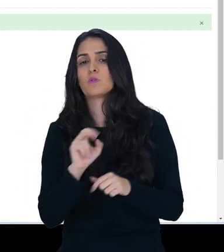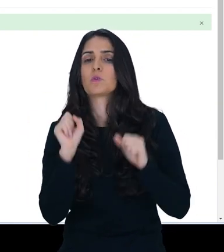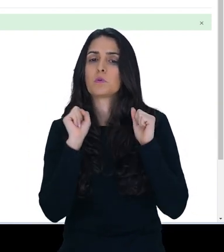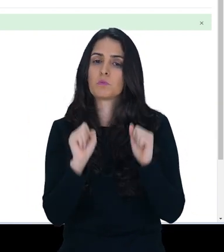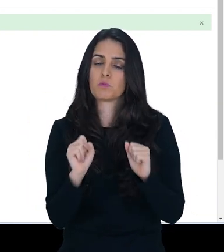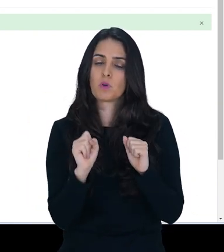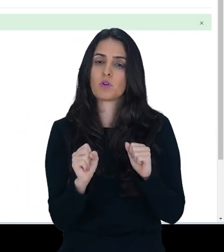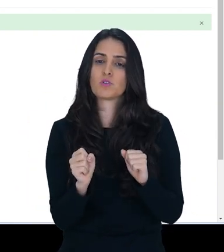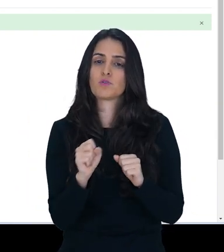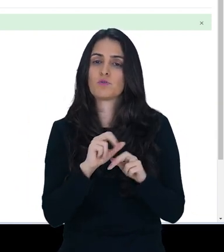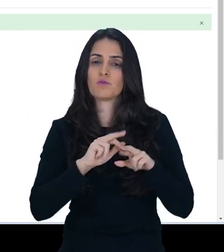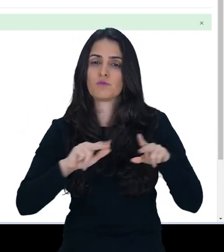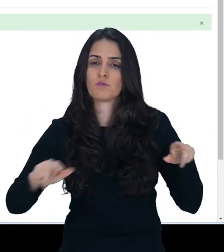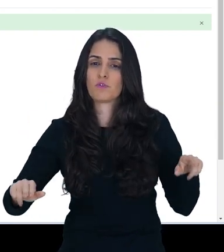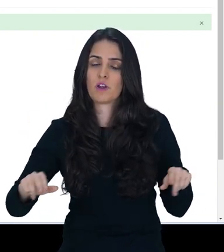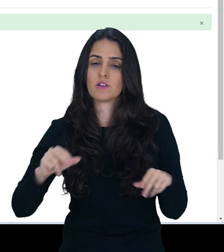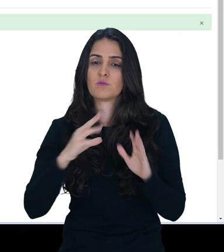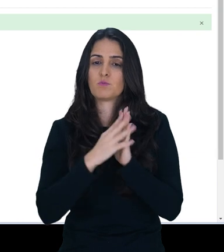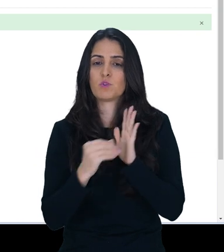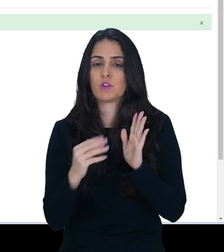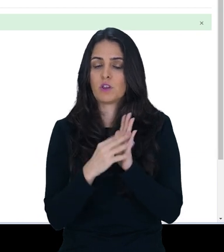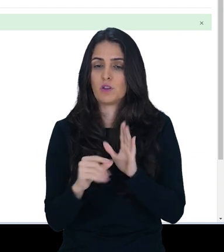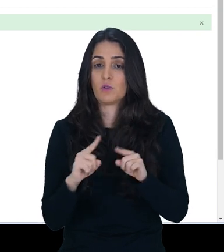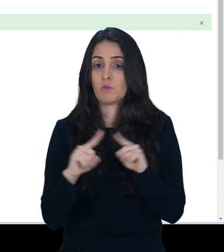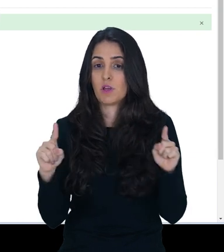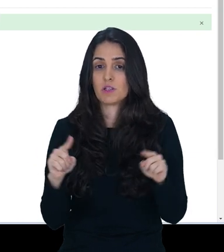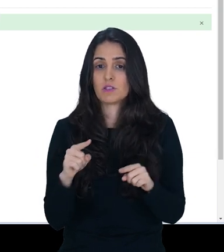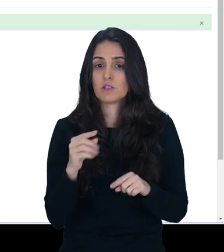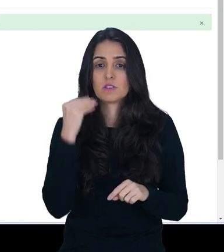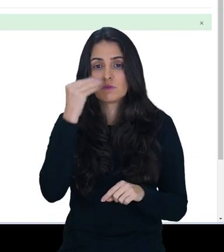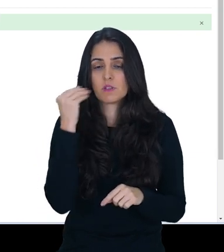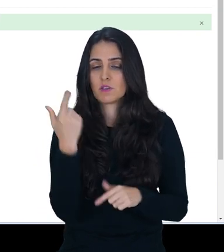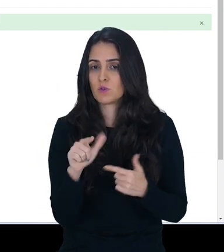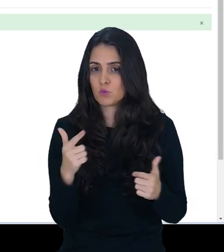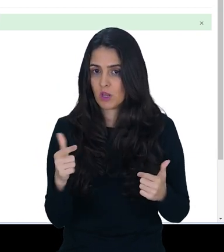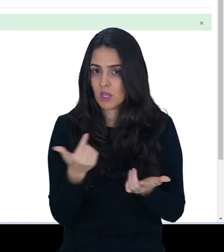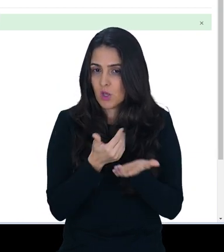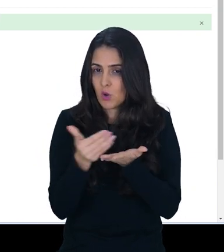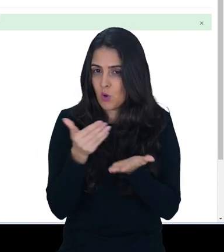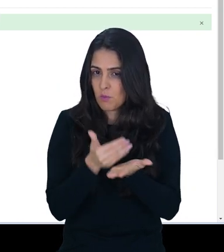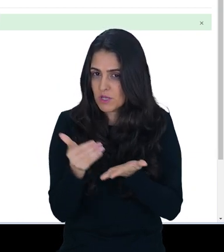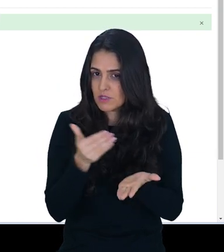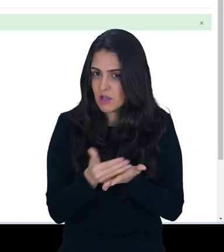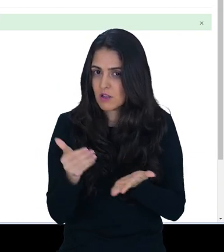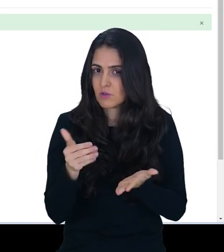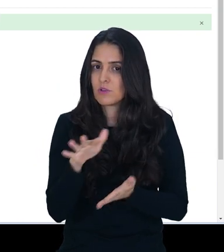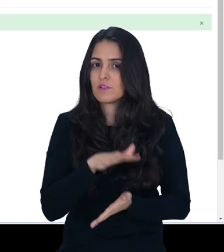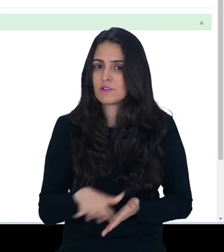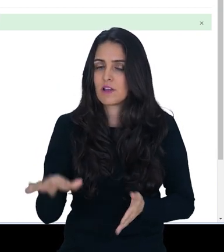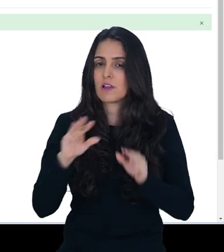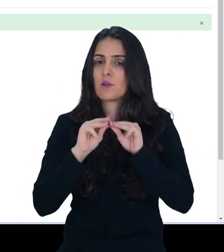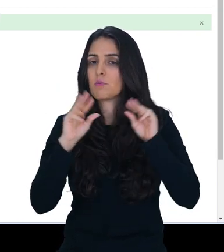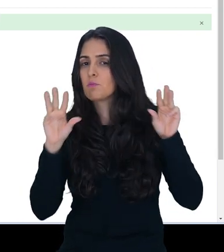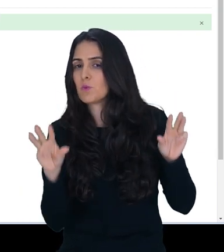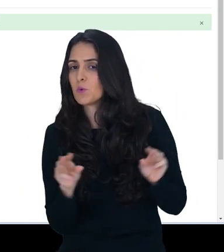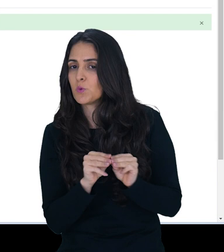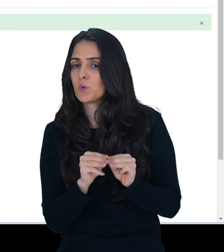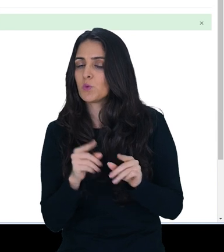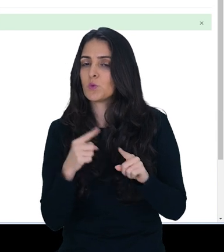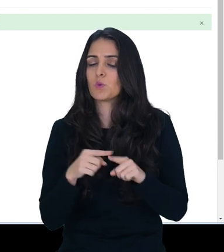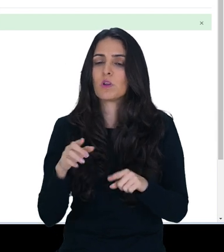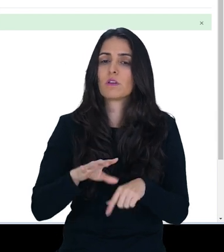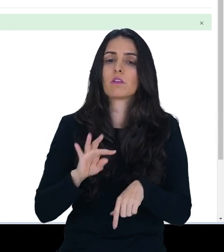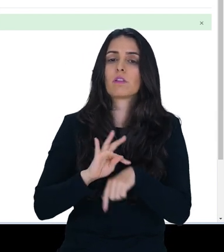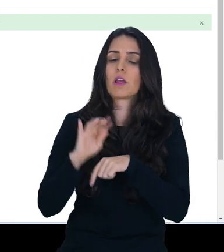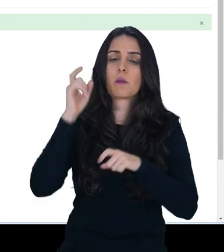avançada inserção modelo do CSS java script mas se você não tem conhecimento nessa área que é um pouco